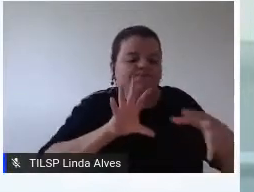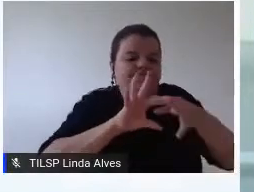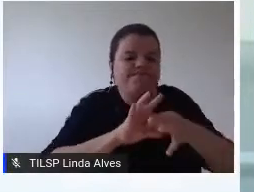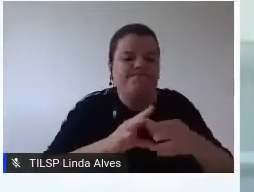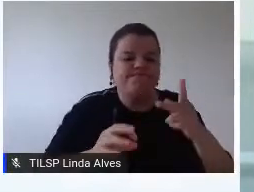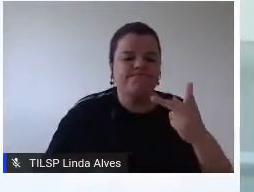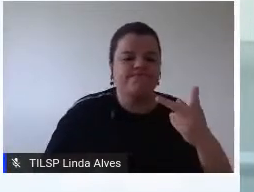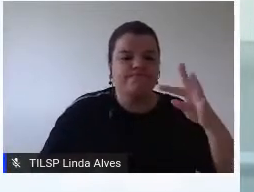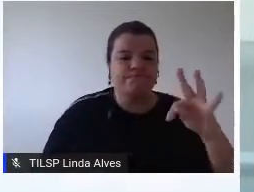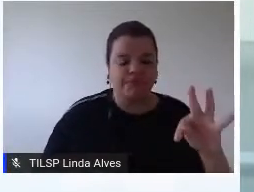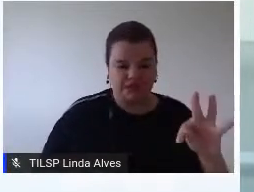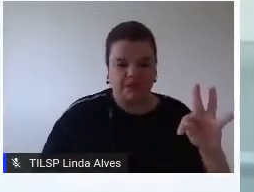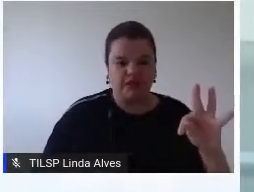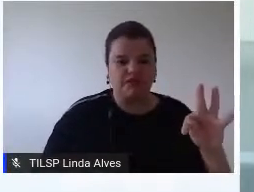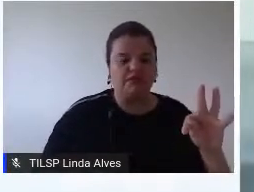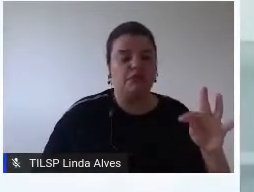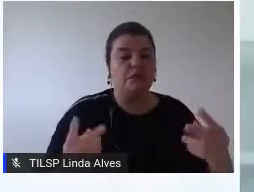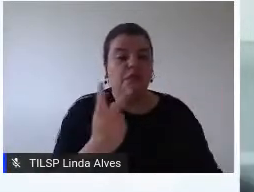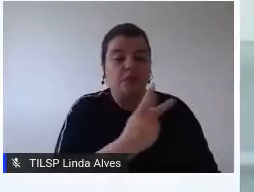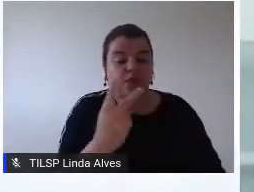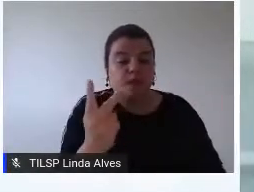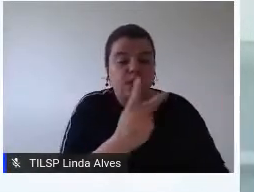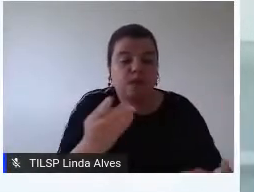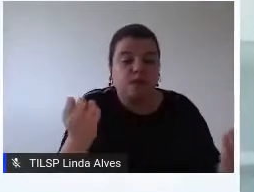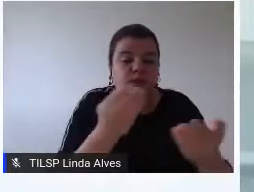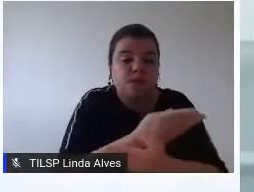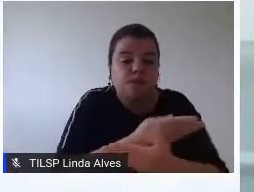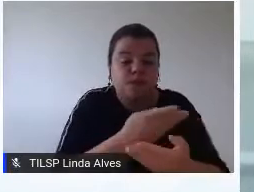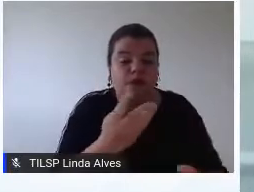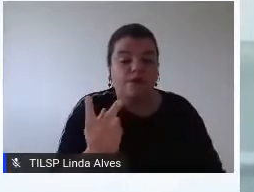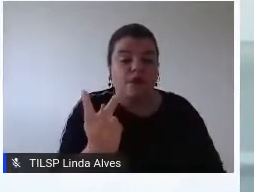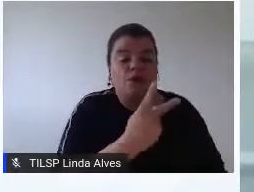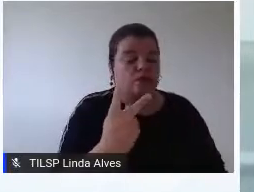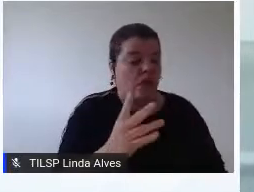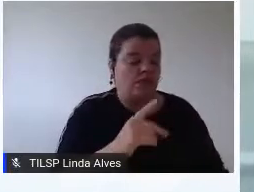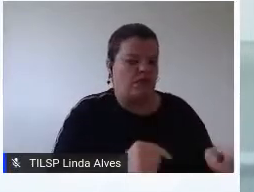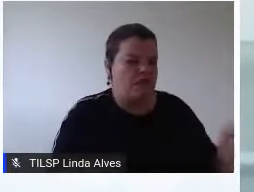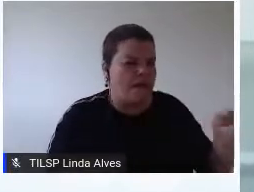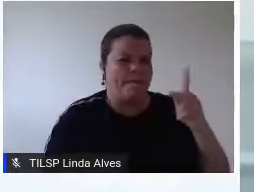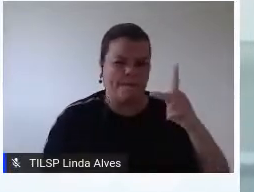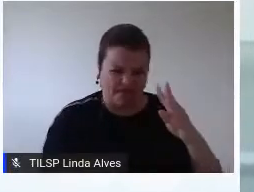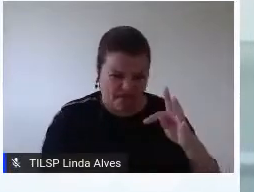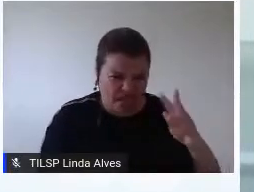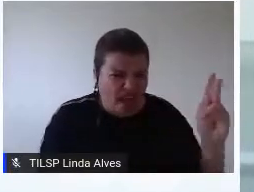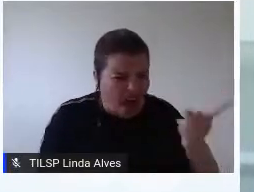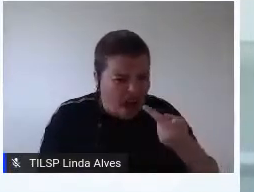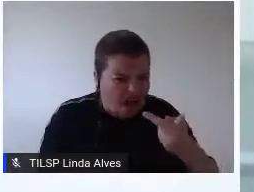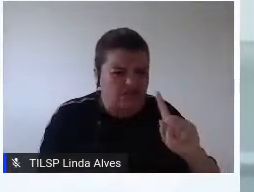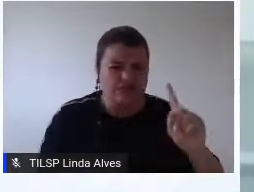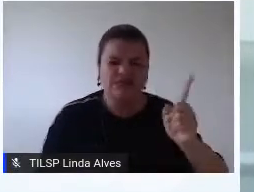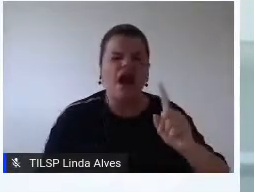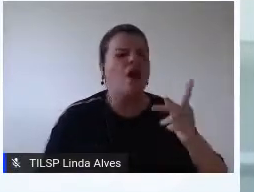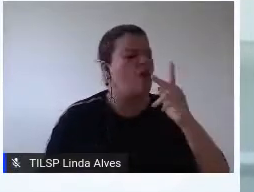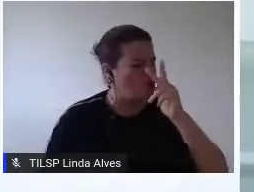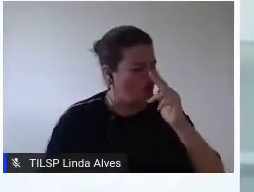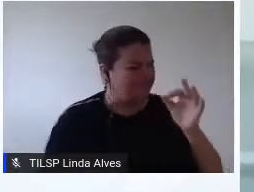uma forçação de barra maior em relação a isso, e eu não estou dizendo com isso que o PT está errado, acho que ele está correto. Ele